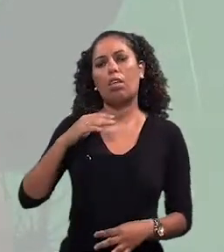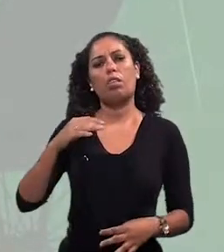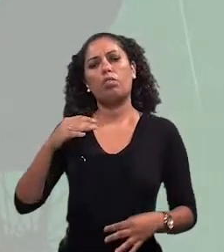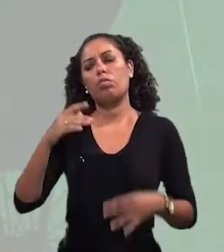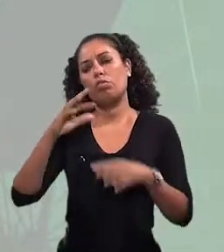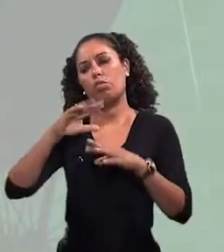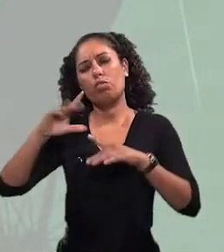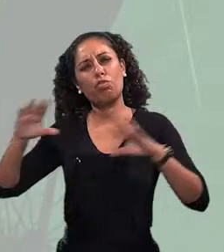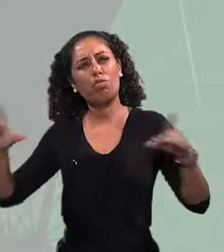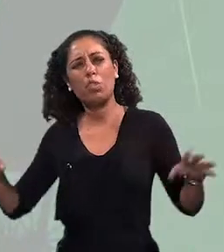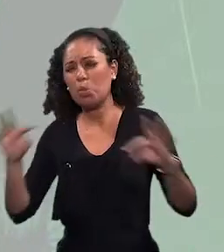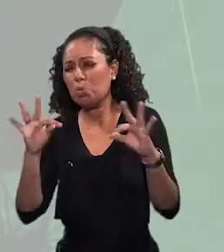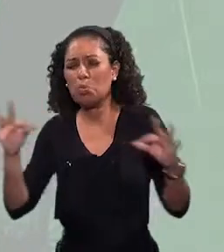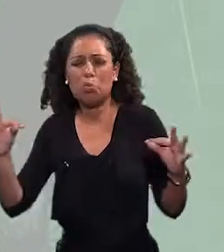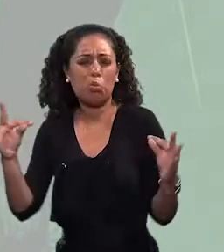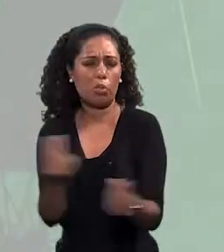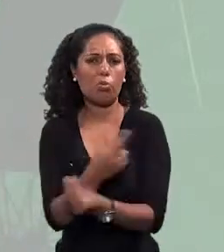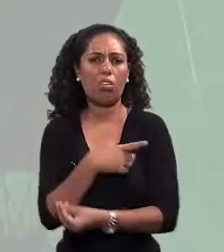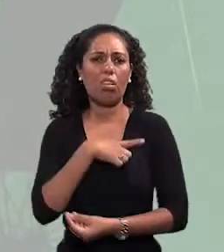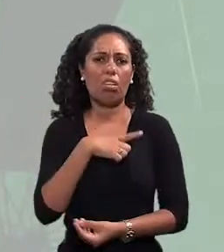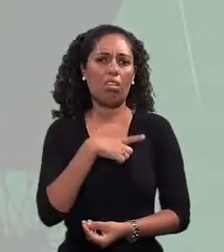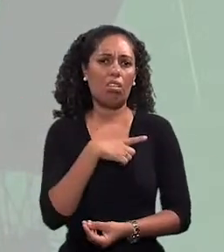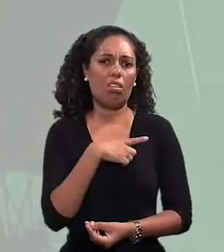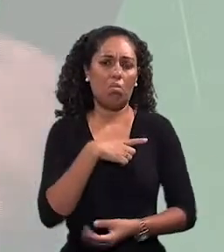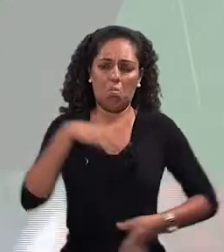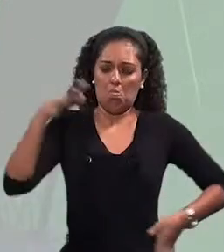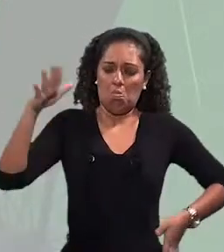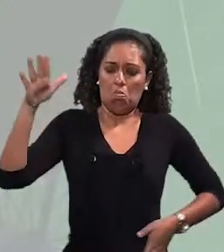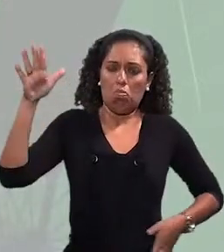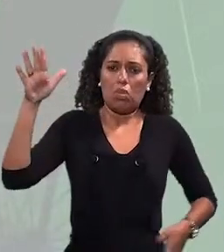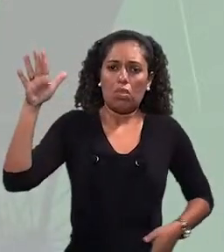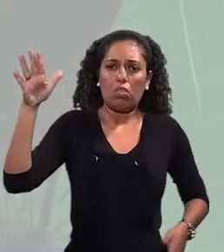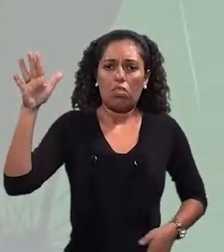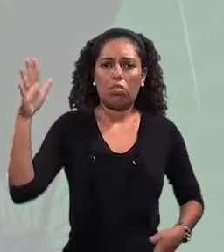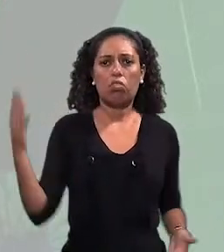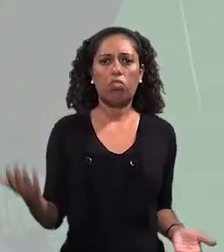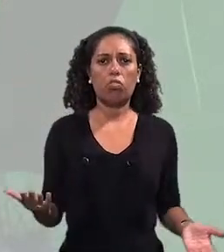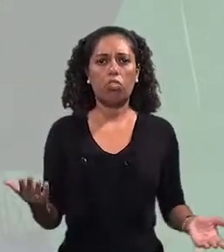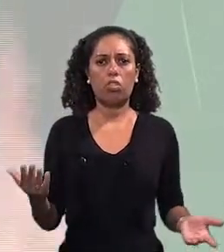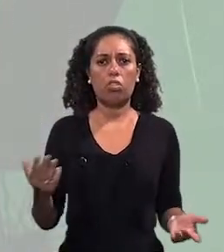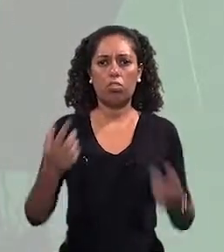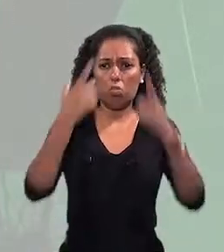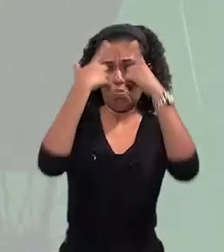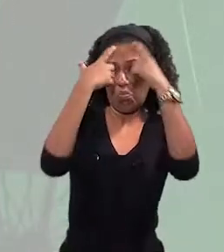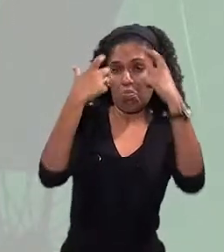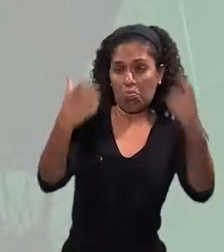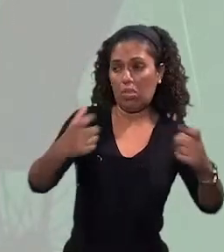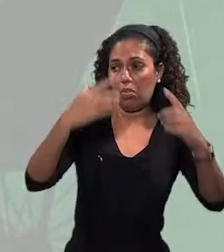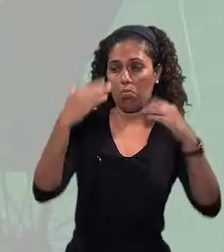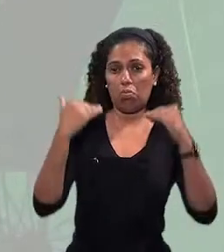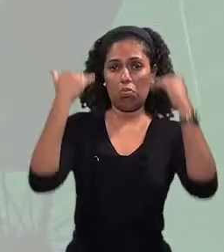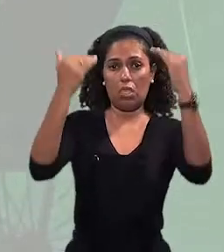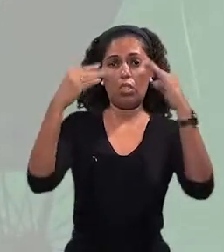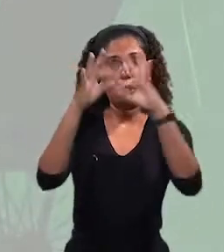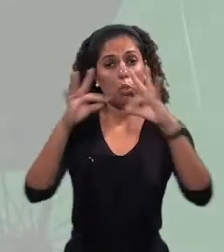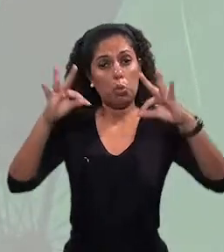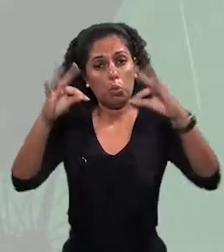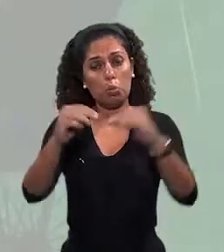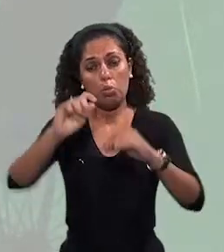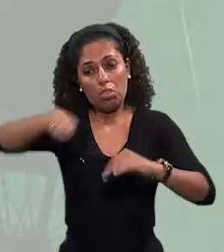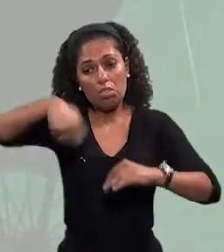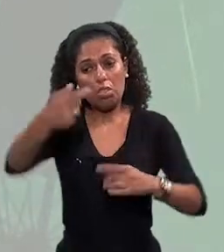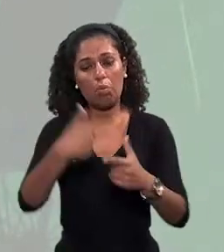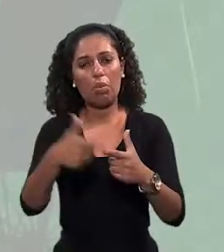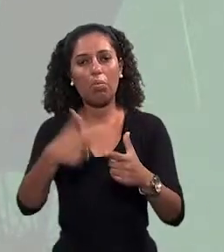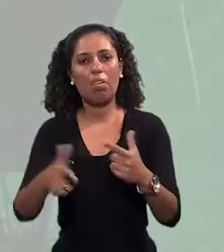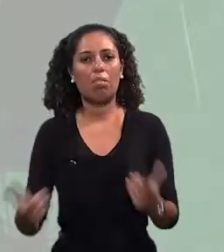do Bangu, como a do Boechat, tudo quanto é lugar que a gente vê, no tráfico de drogas, essa explosão de criminalidade que o Brasil vive, punibilidade